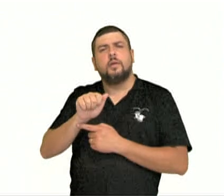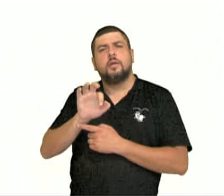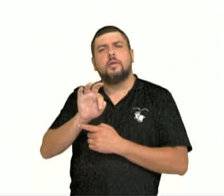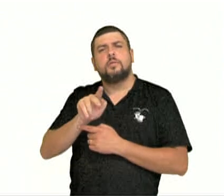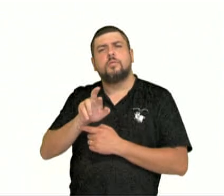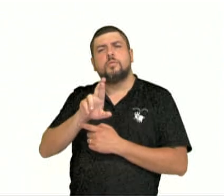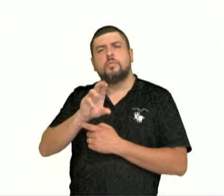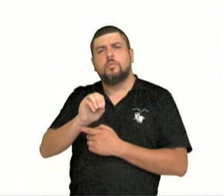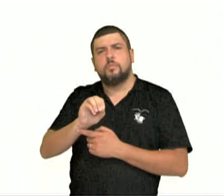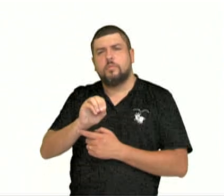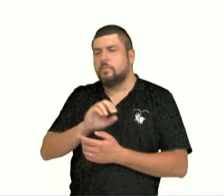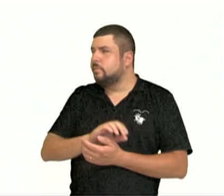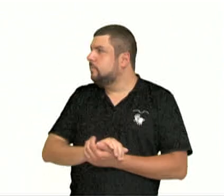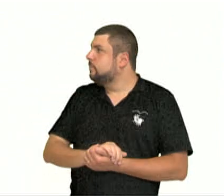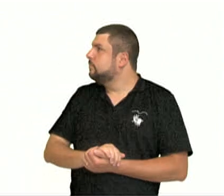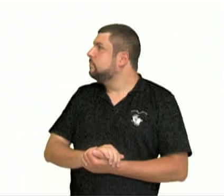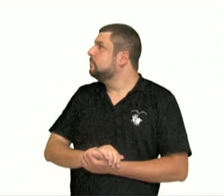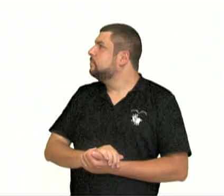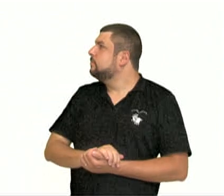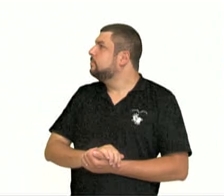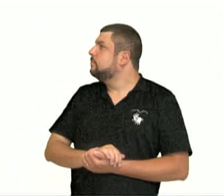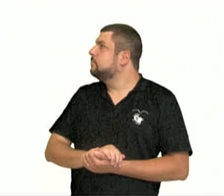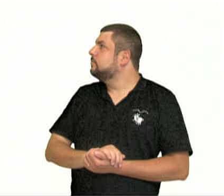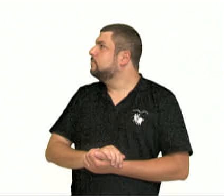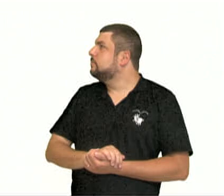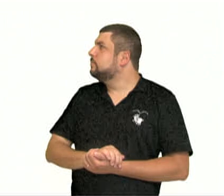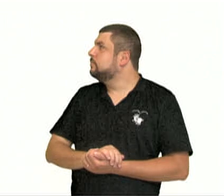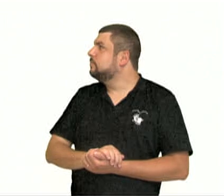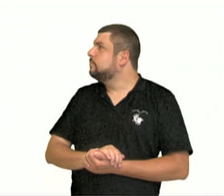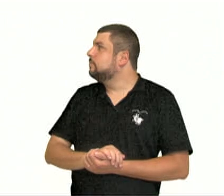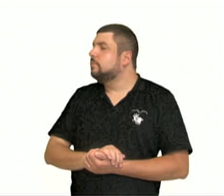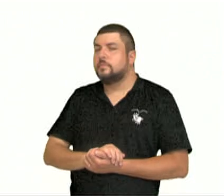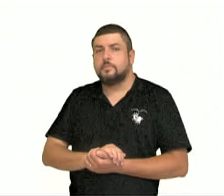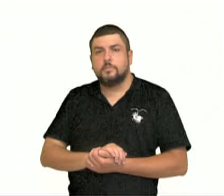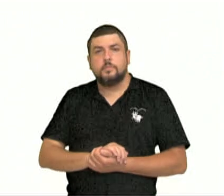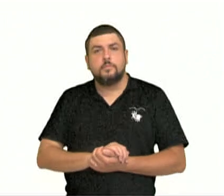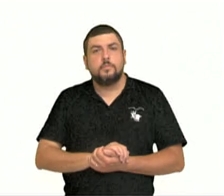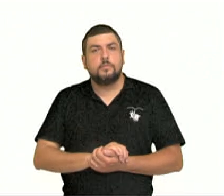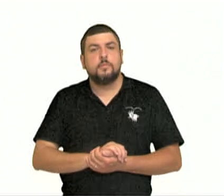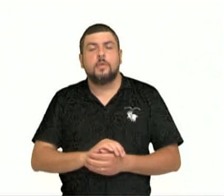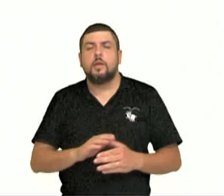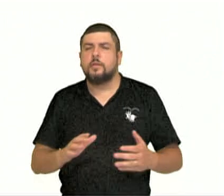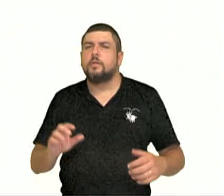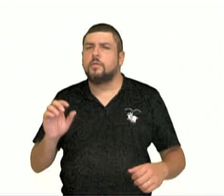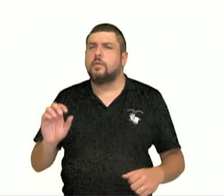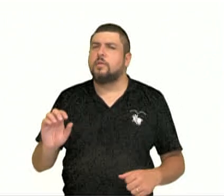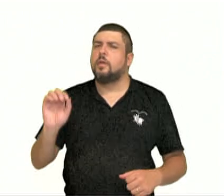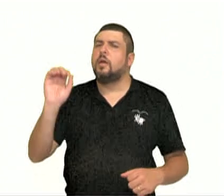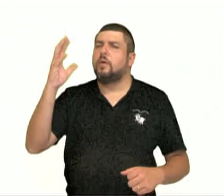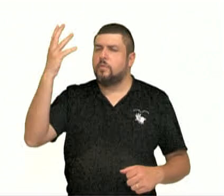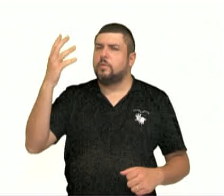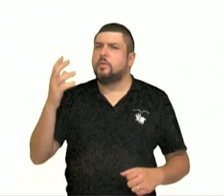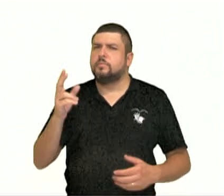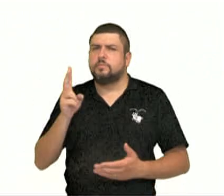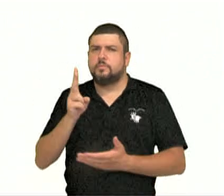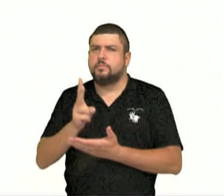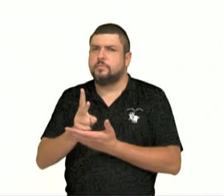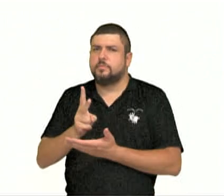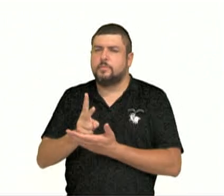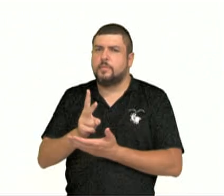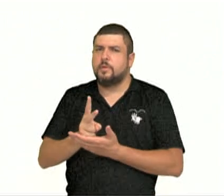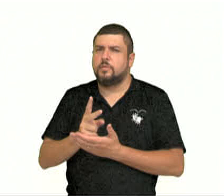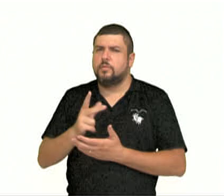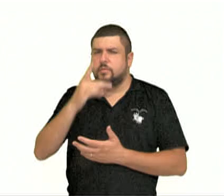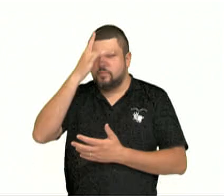levantar-se, quer quedar-se mais tempo em la cama. Nossa, isso acontece com frequência, né? Com